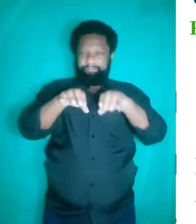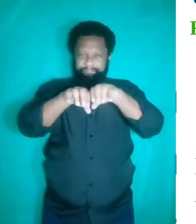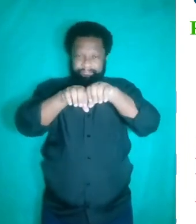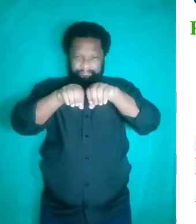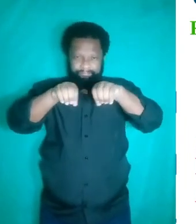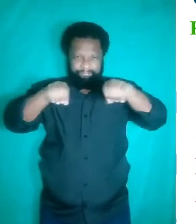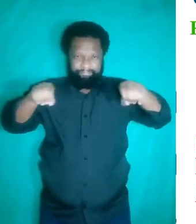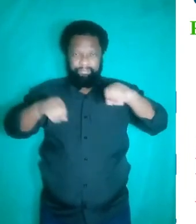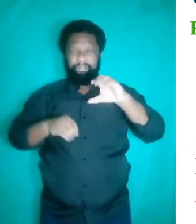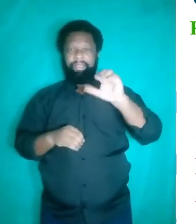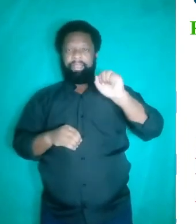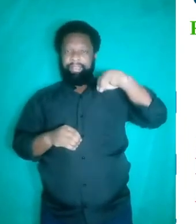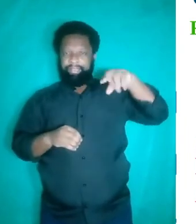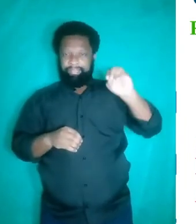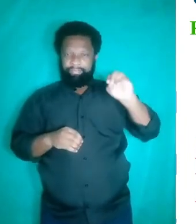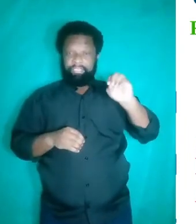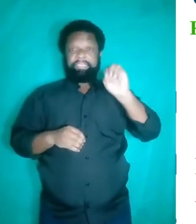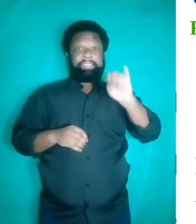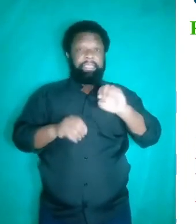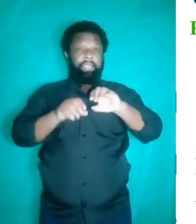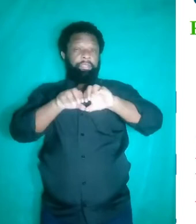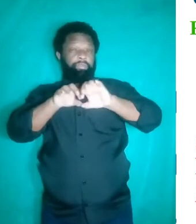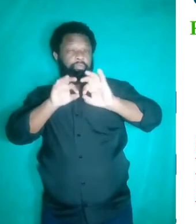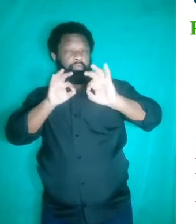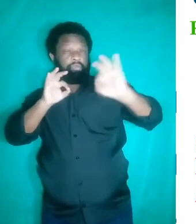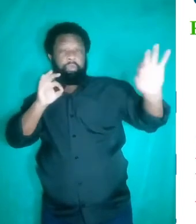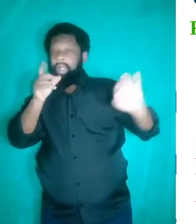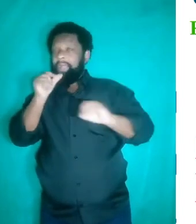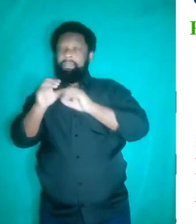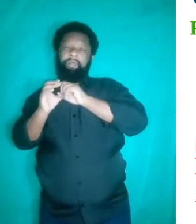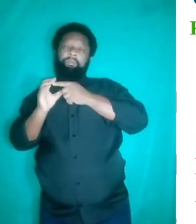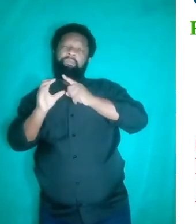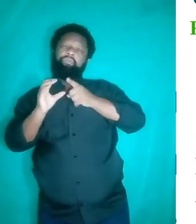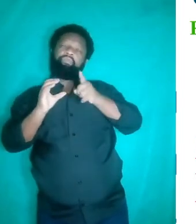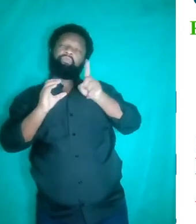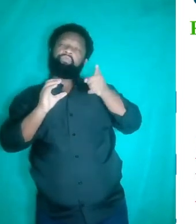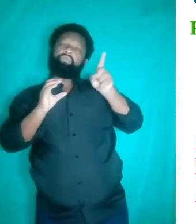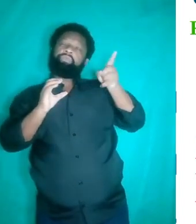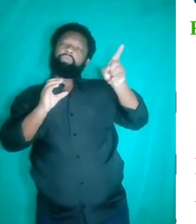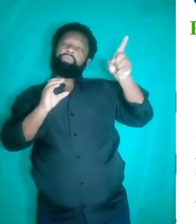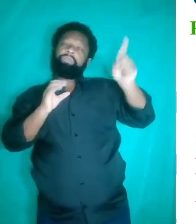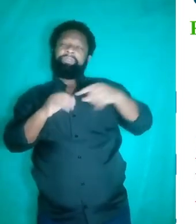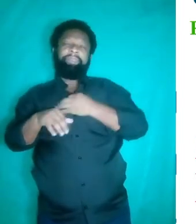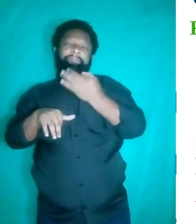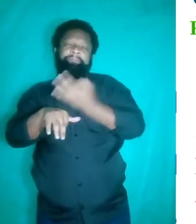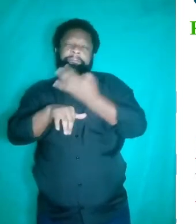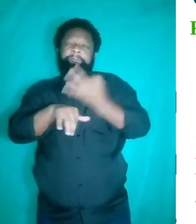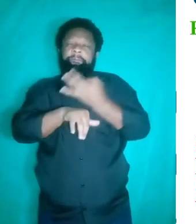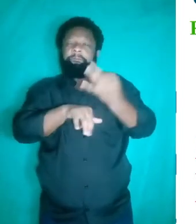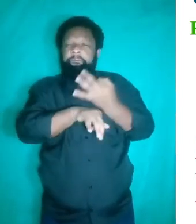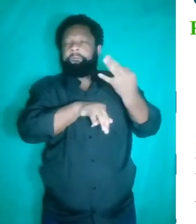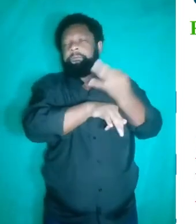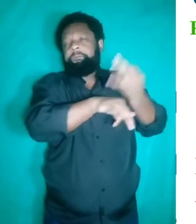pensa num cano. Se o cano for muito longo, a água tem um longo caminho. Então, assim, tem muita resistência.